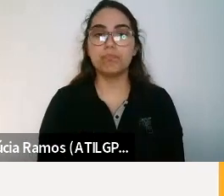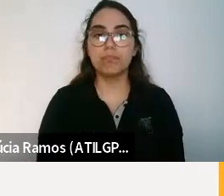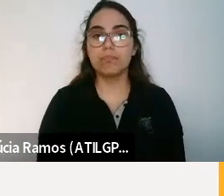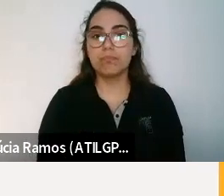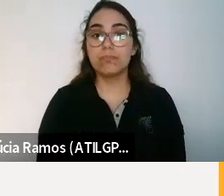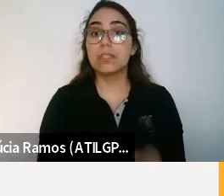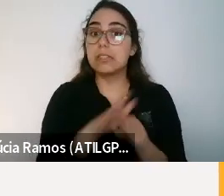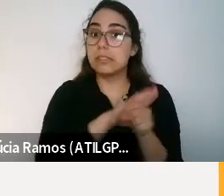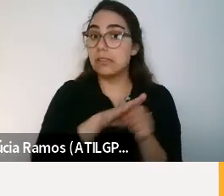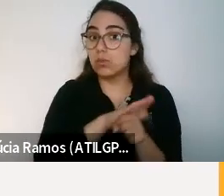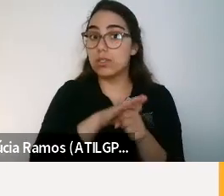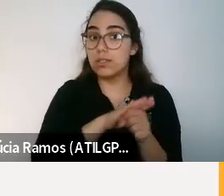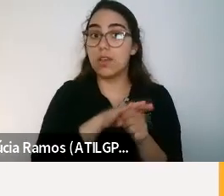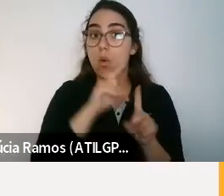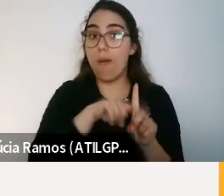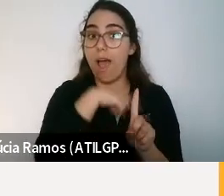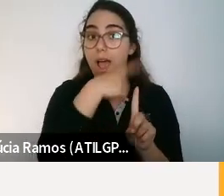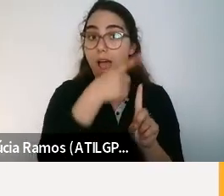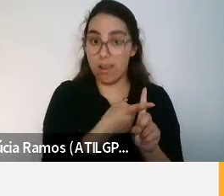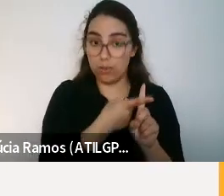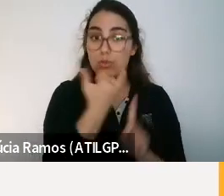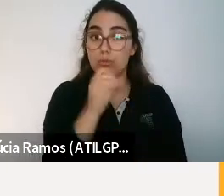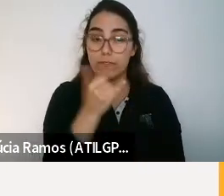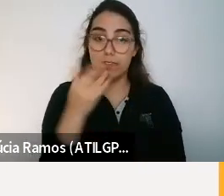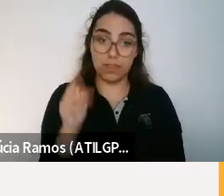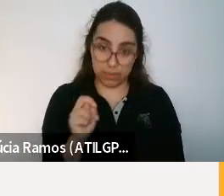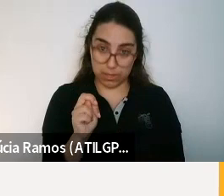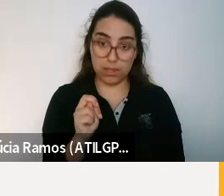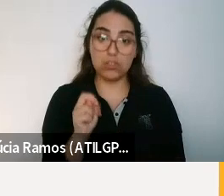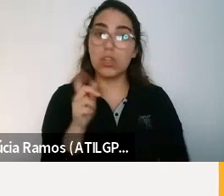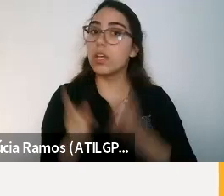nós também temos este ano e que estamos a desenvolver são